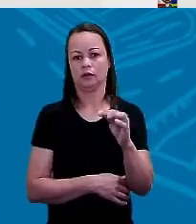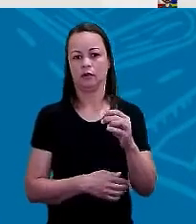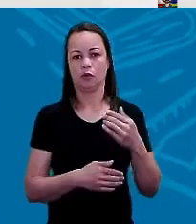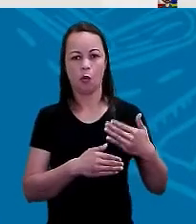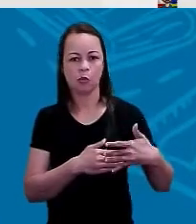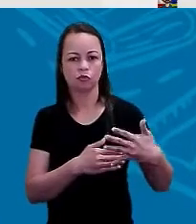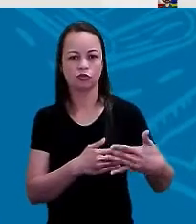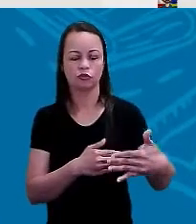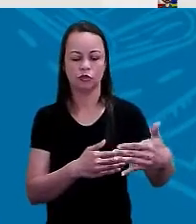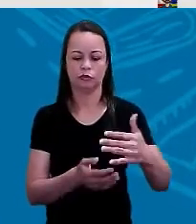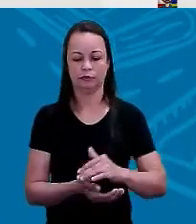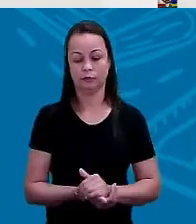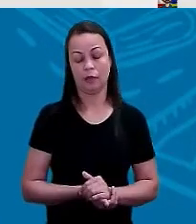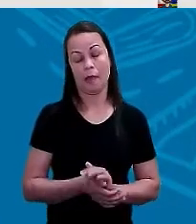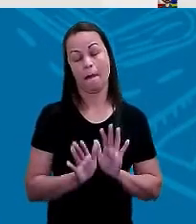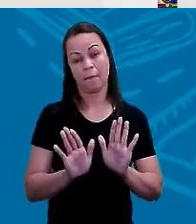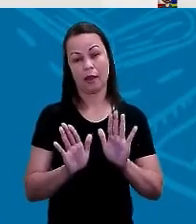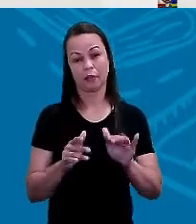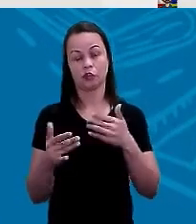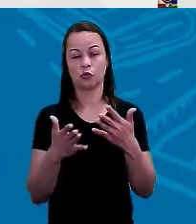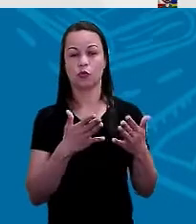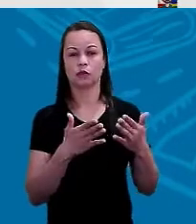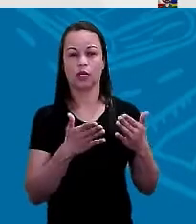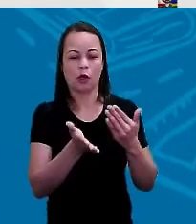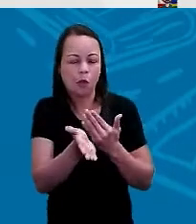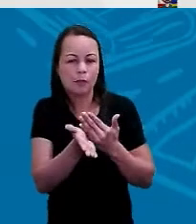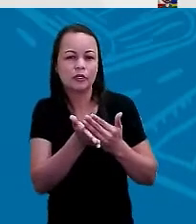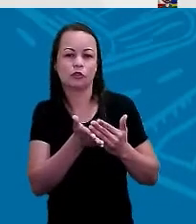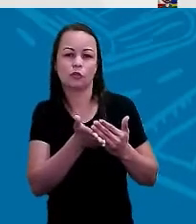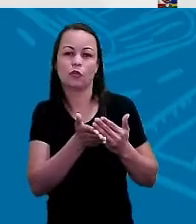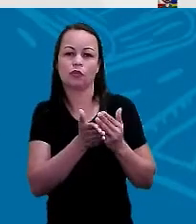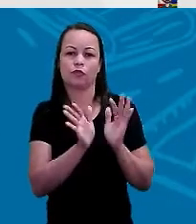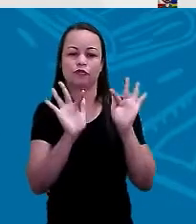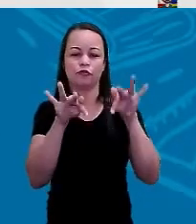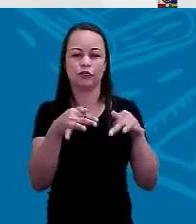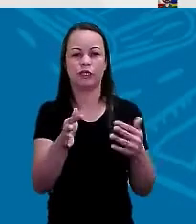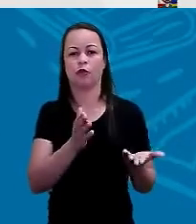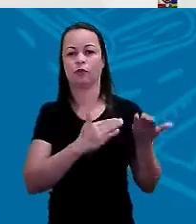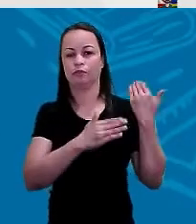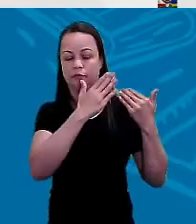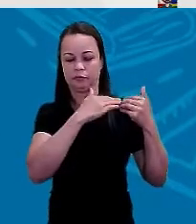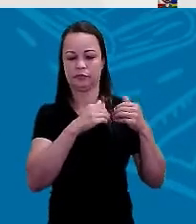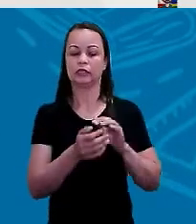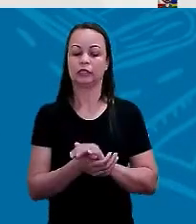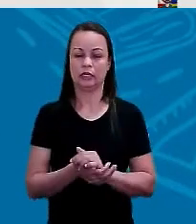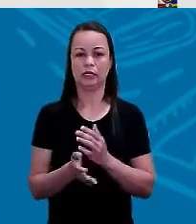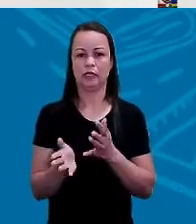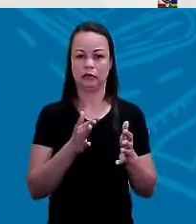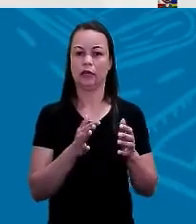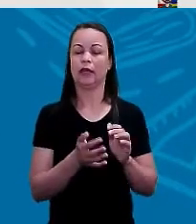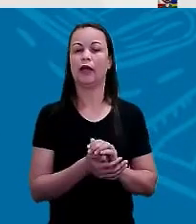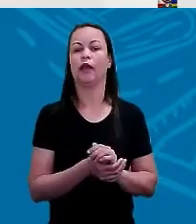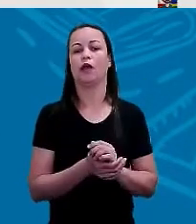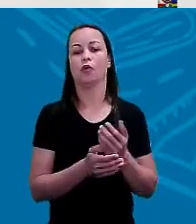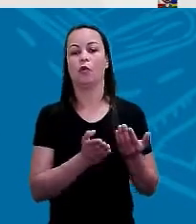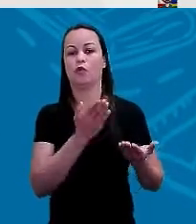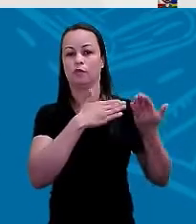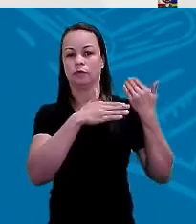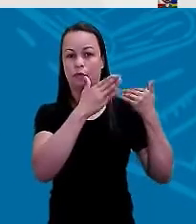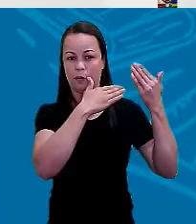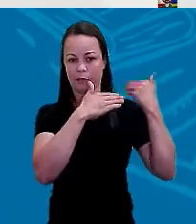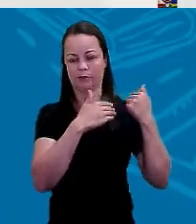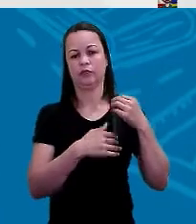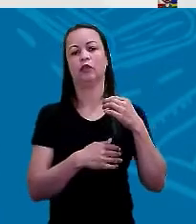ela começou e terminou lá no passado, aí eu tenho o simple past, que nesse caso, o simple past do